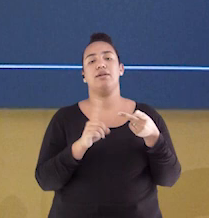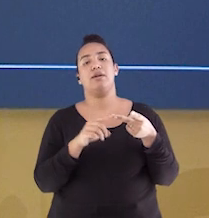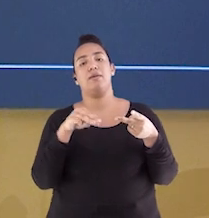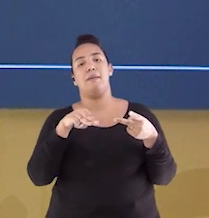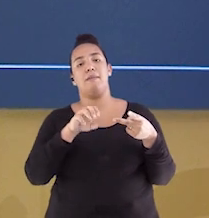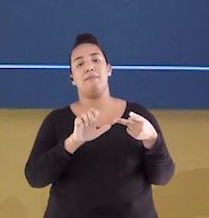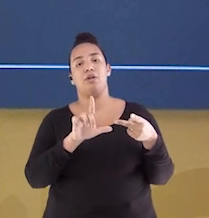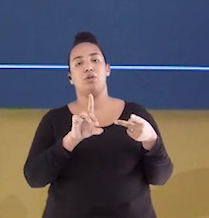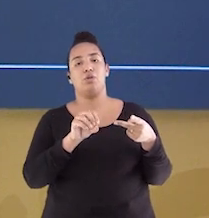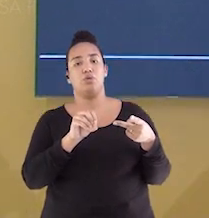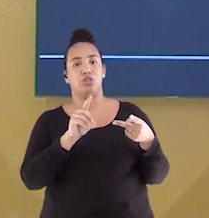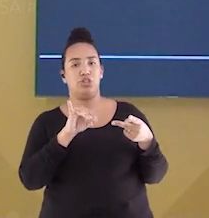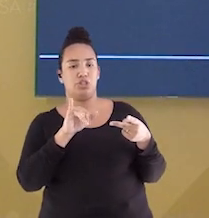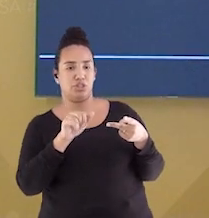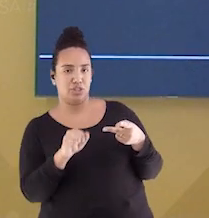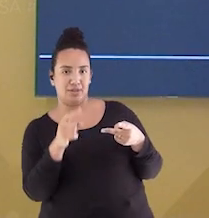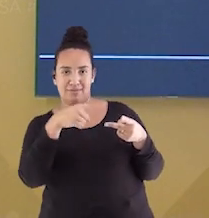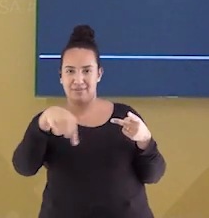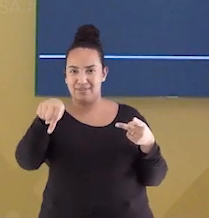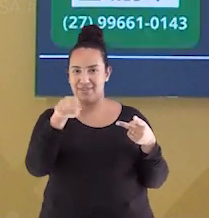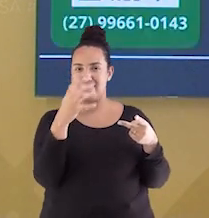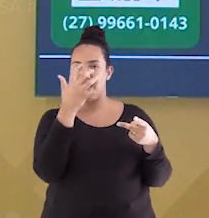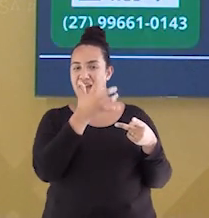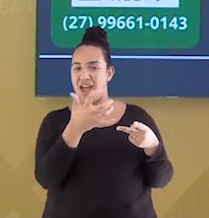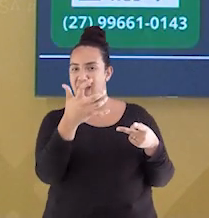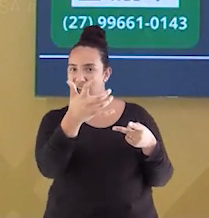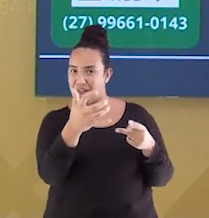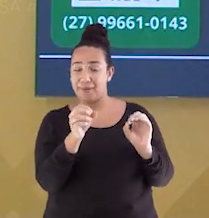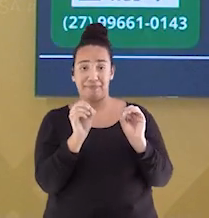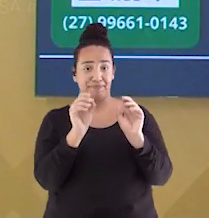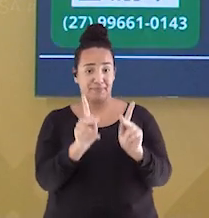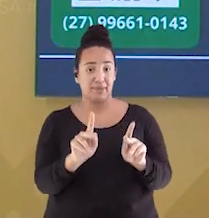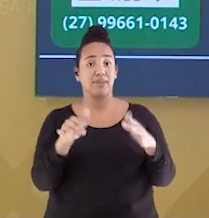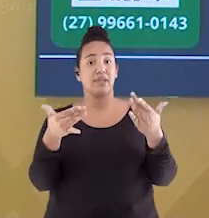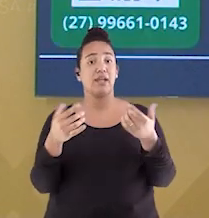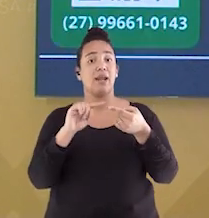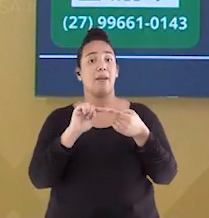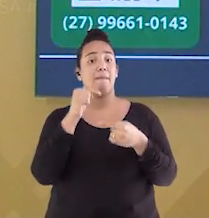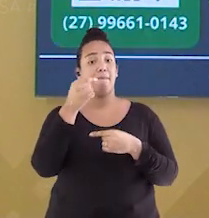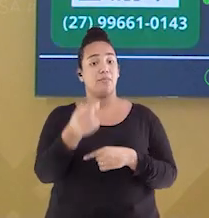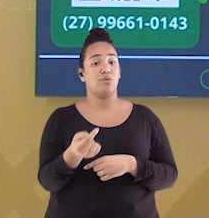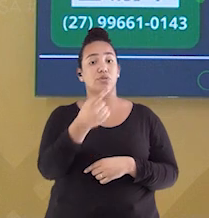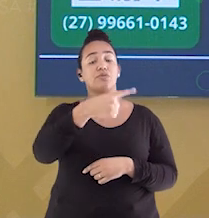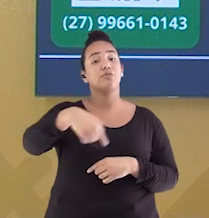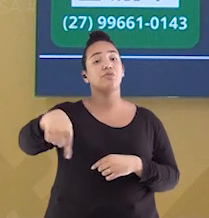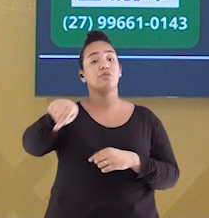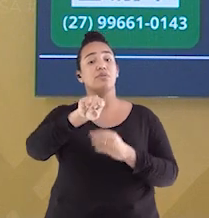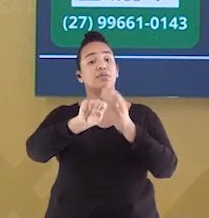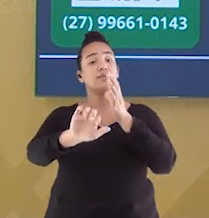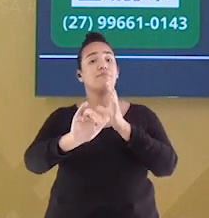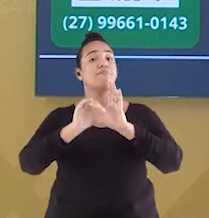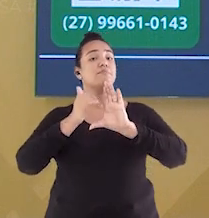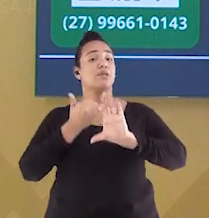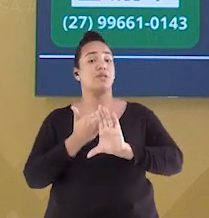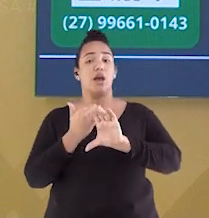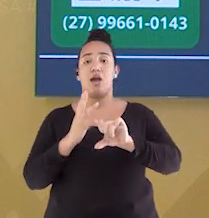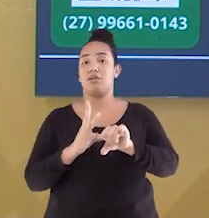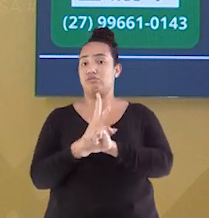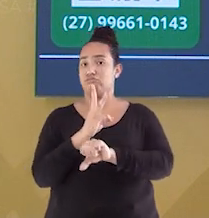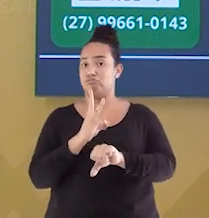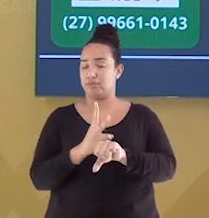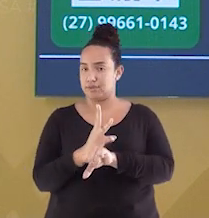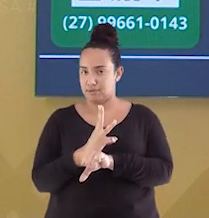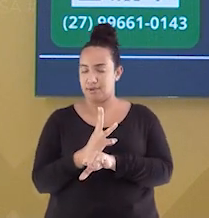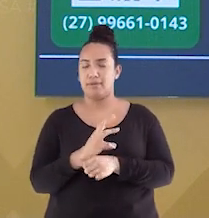consigam cantar, certo? Depois, vocês vão enviar essas composições para a gente no nosso